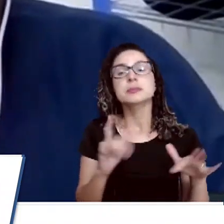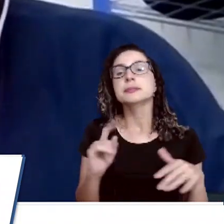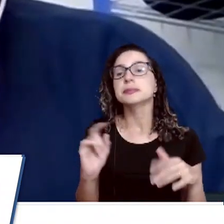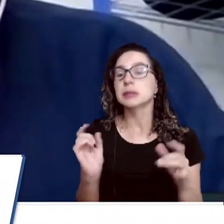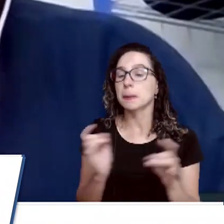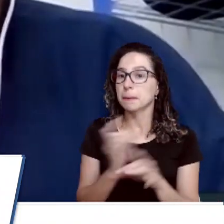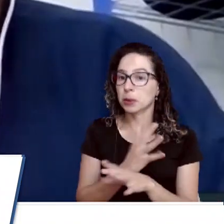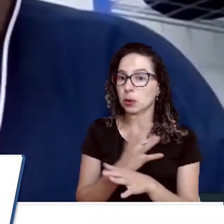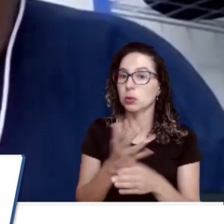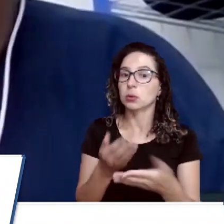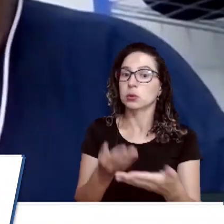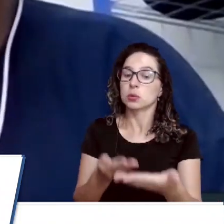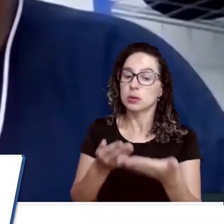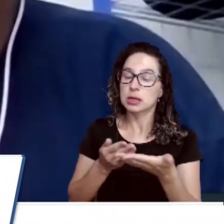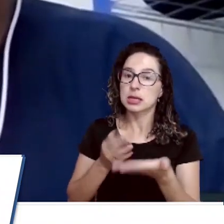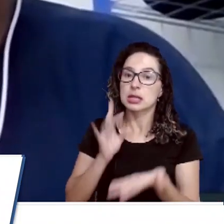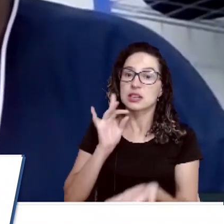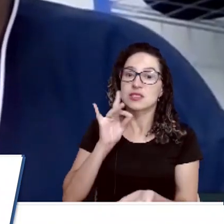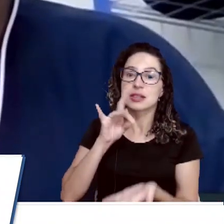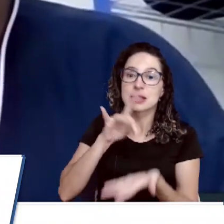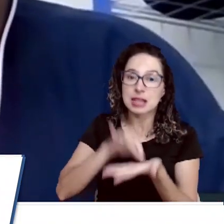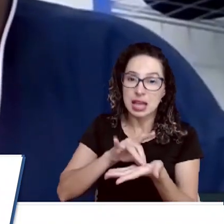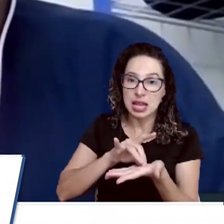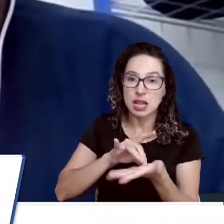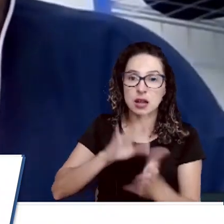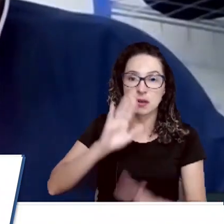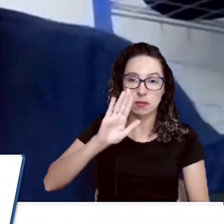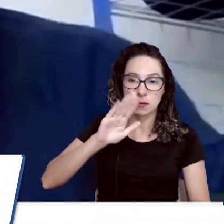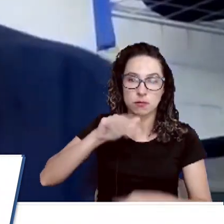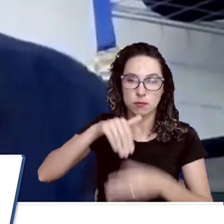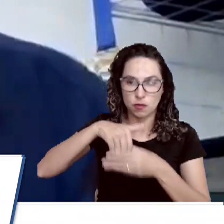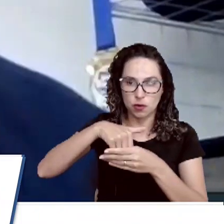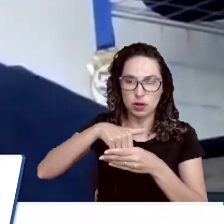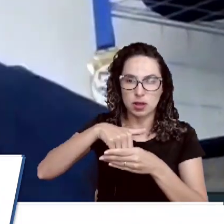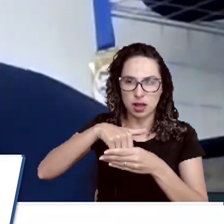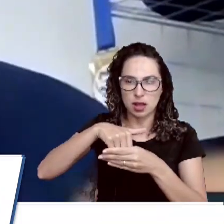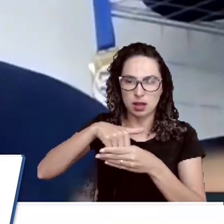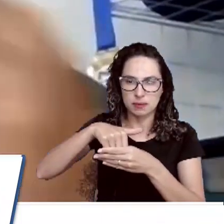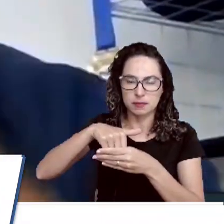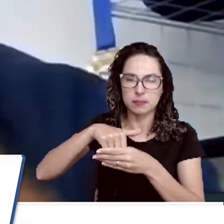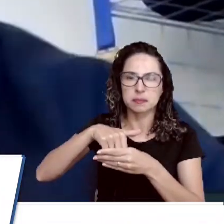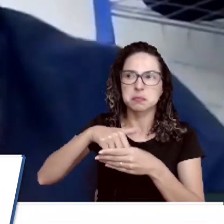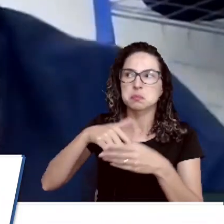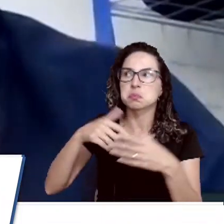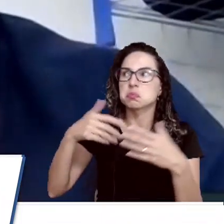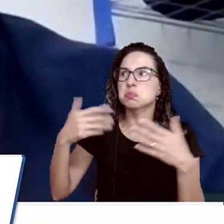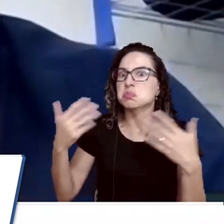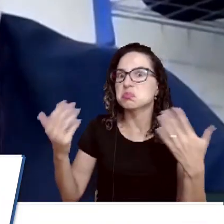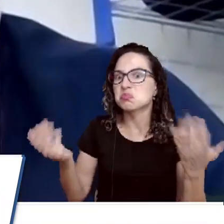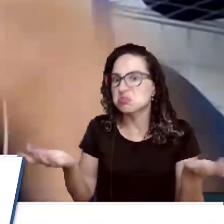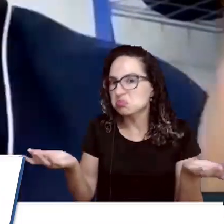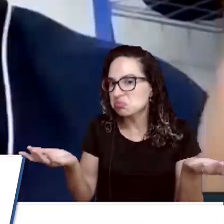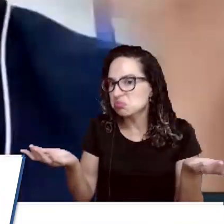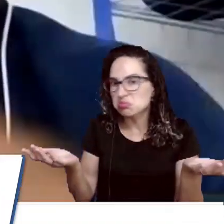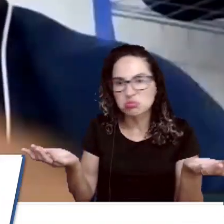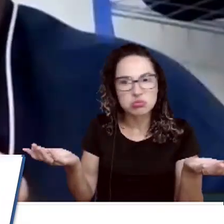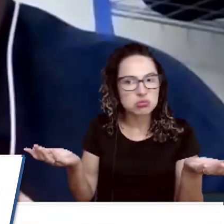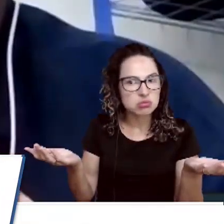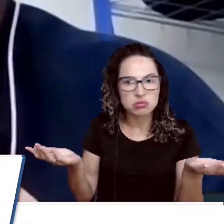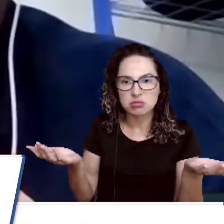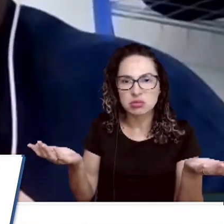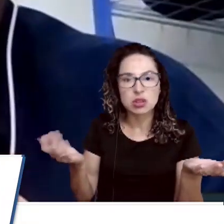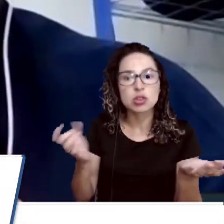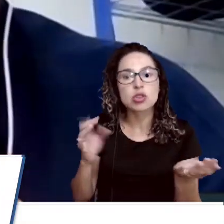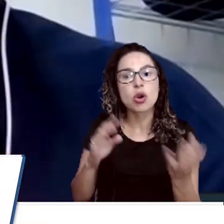nós efetuarmos a votação, eu não sei o que ocorreu, apenas 4